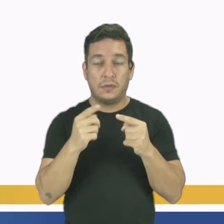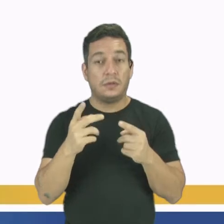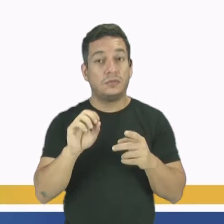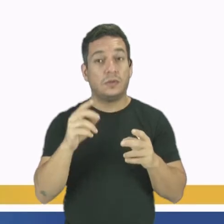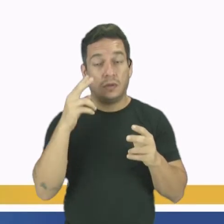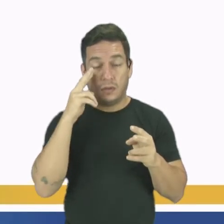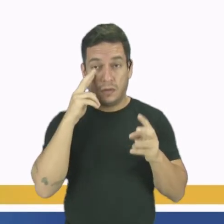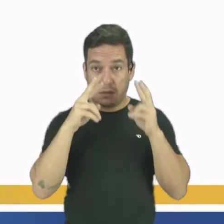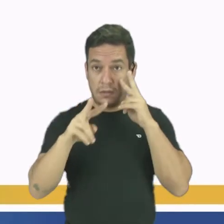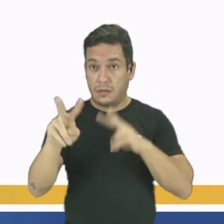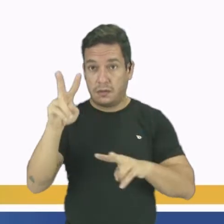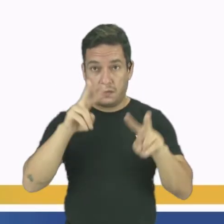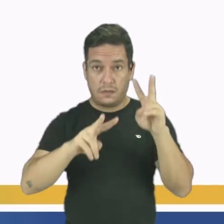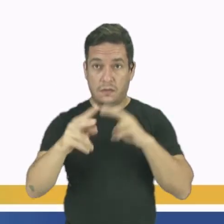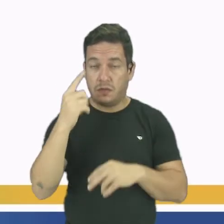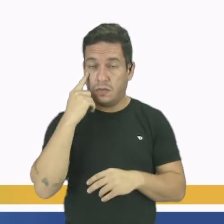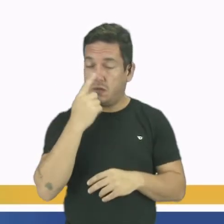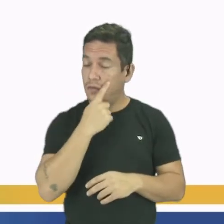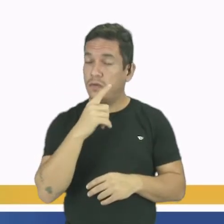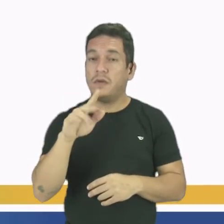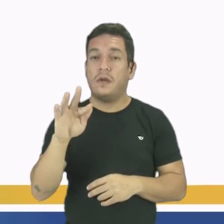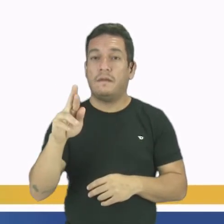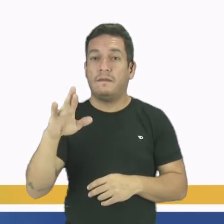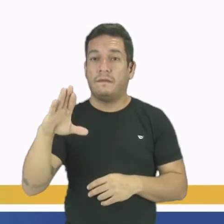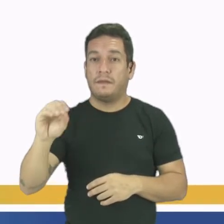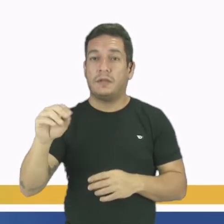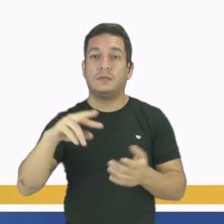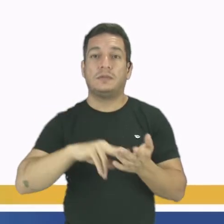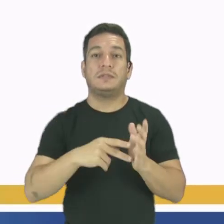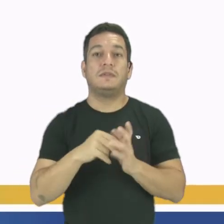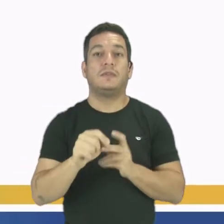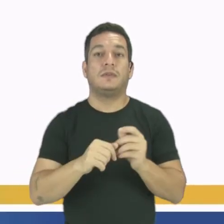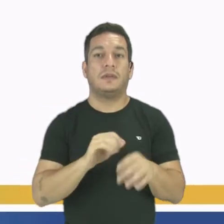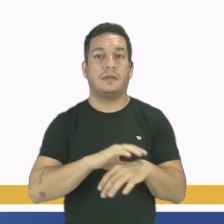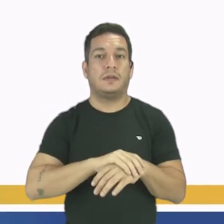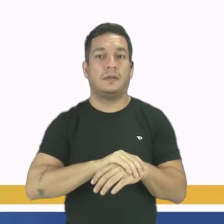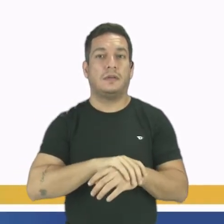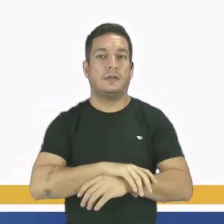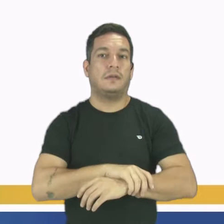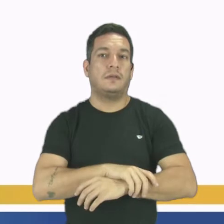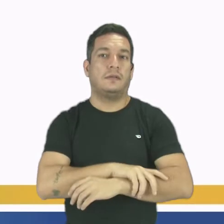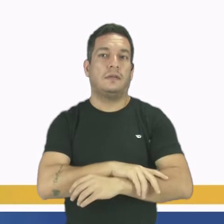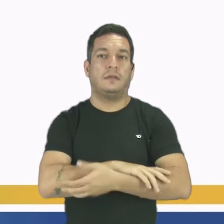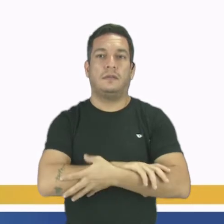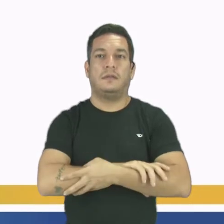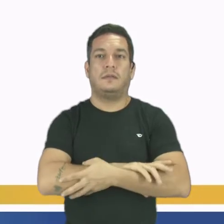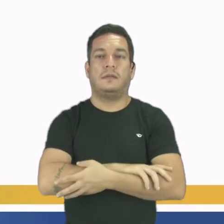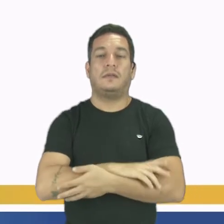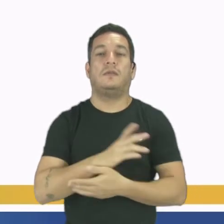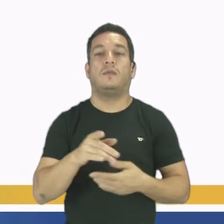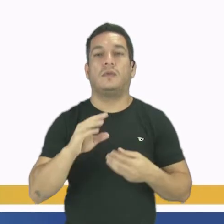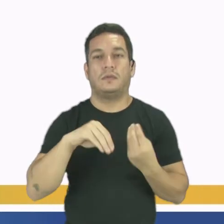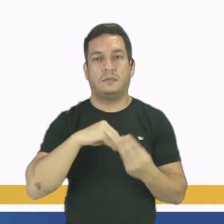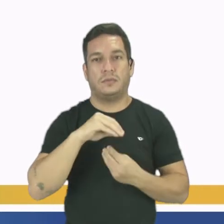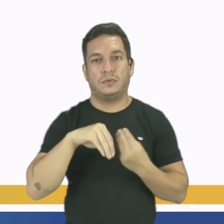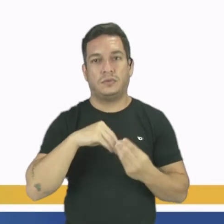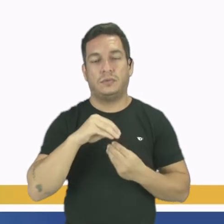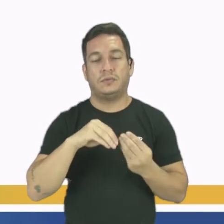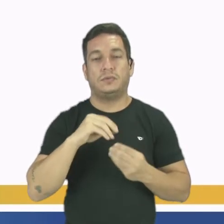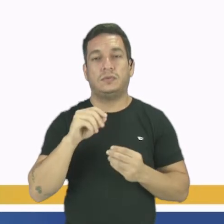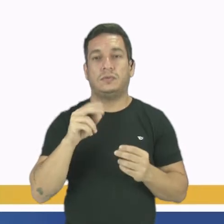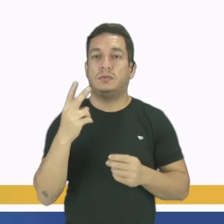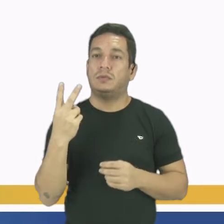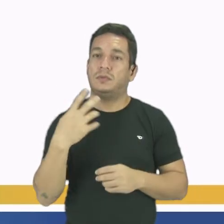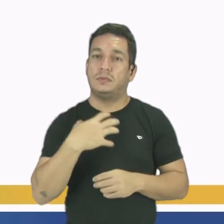visão e o frio faz parte do sentido tato, entendem? Então, quando a gente mistura